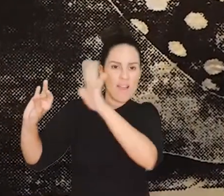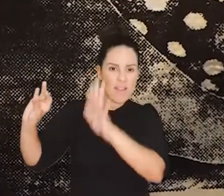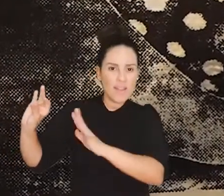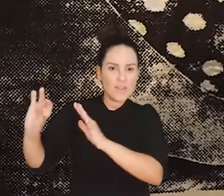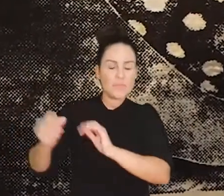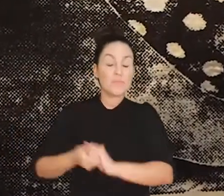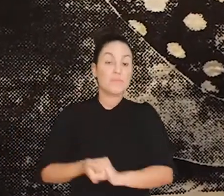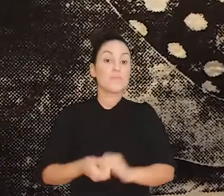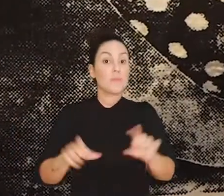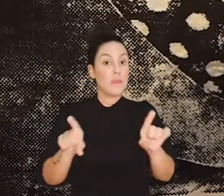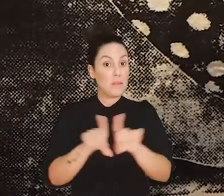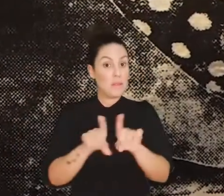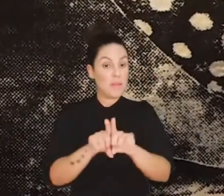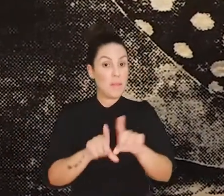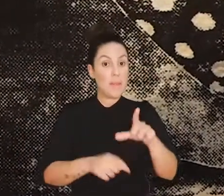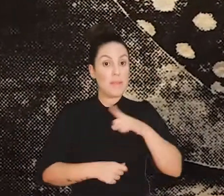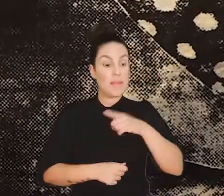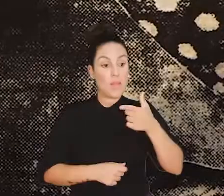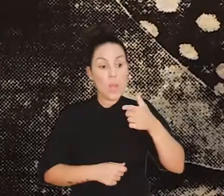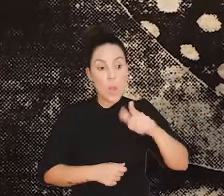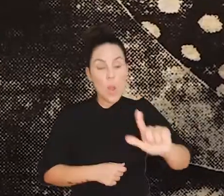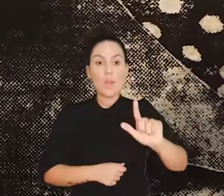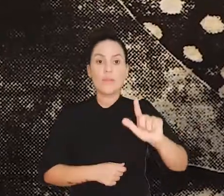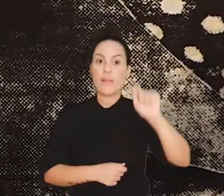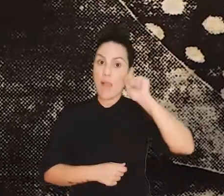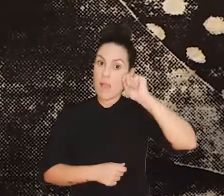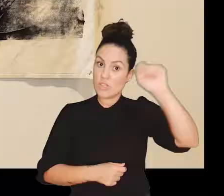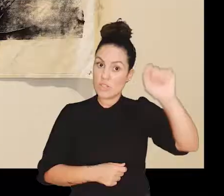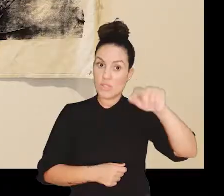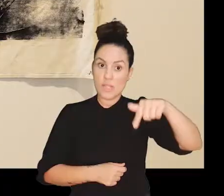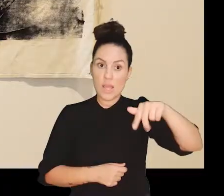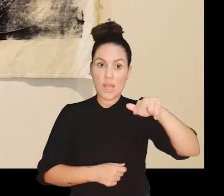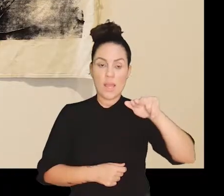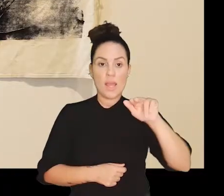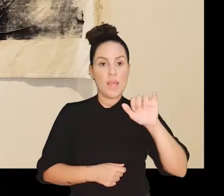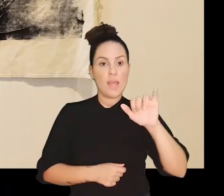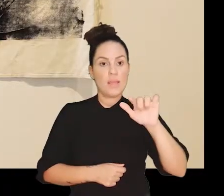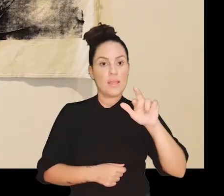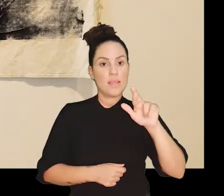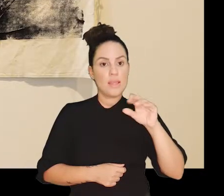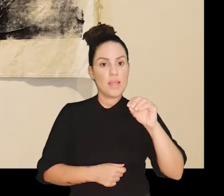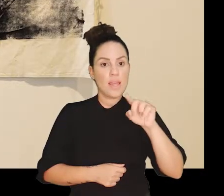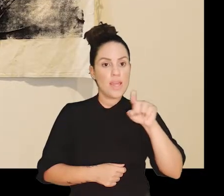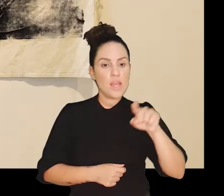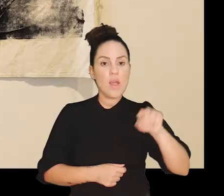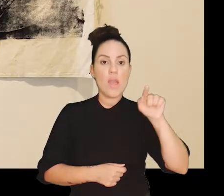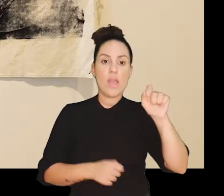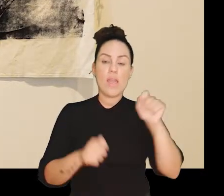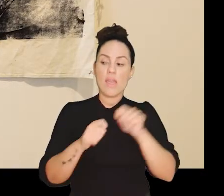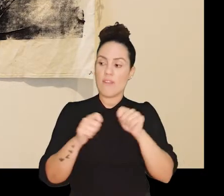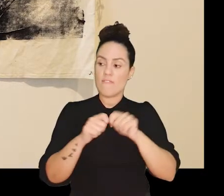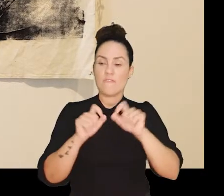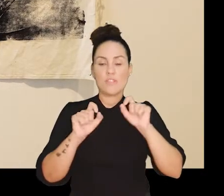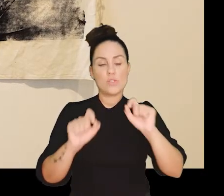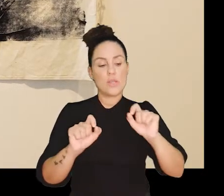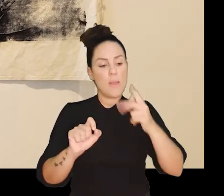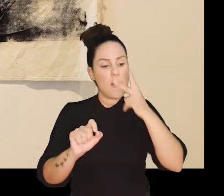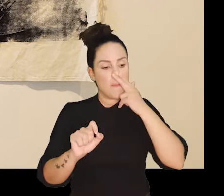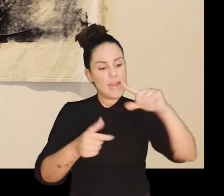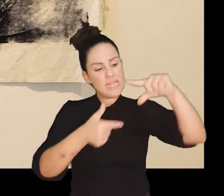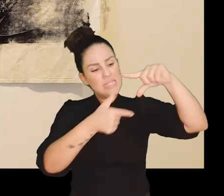despojamento desta serigrafia composta por Elisa Queiroz o mesmo desejo de romper com